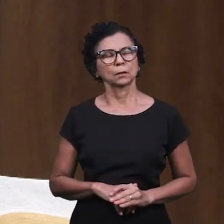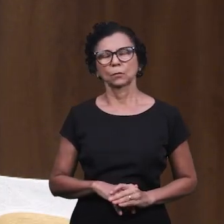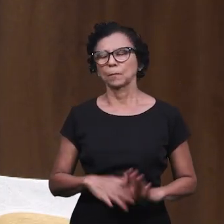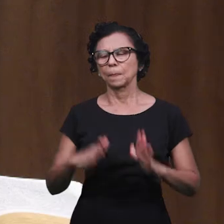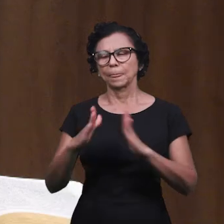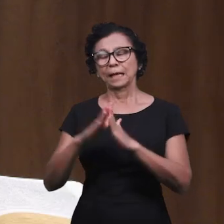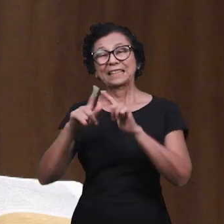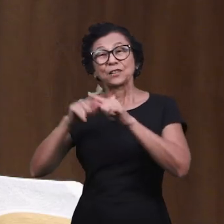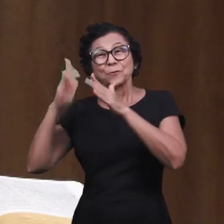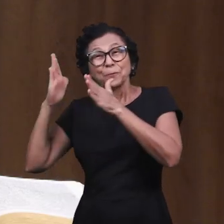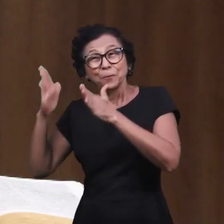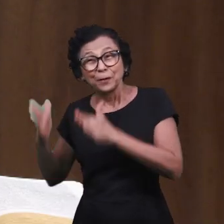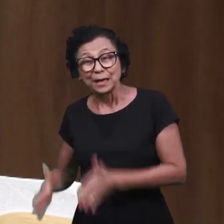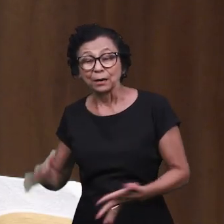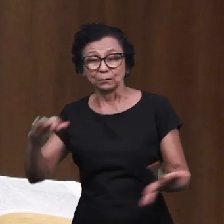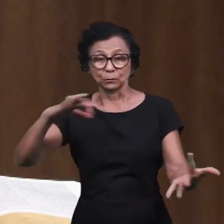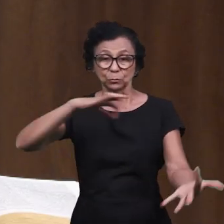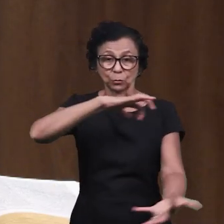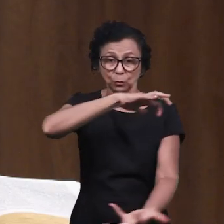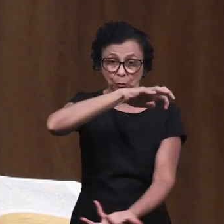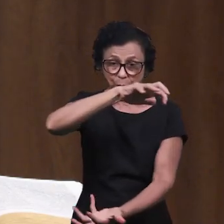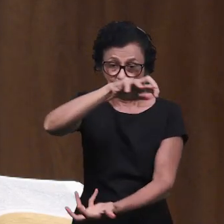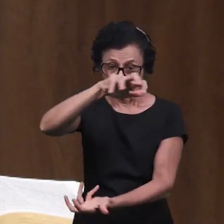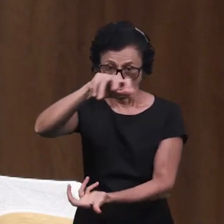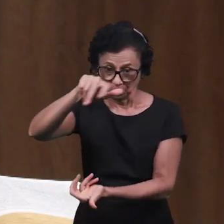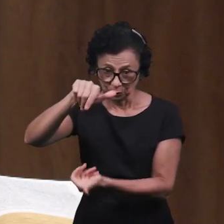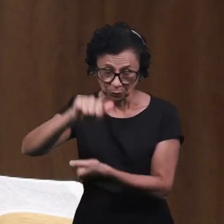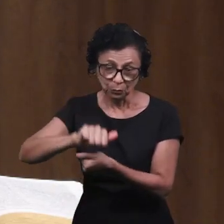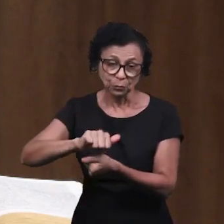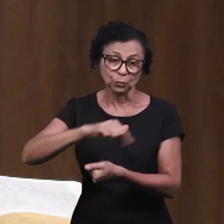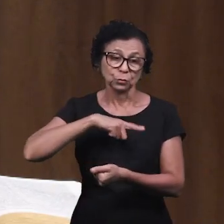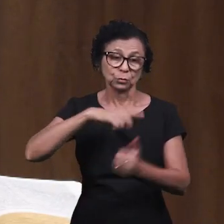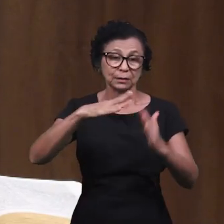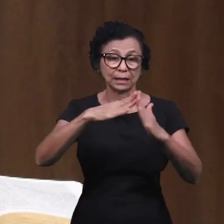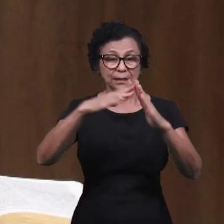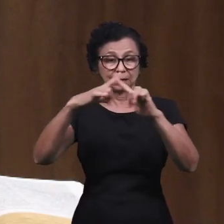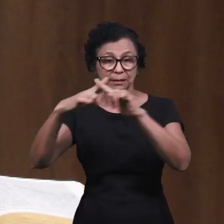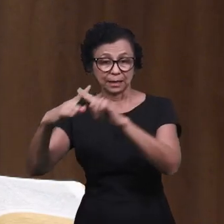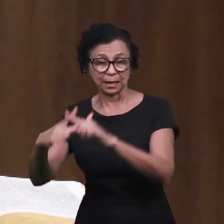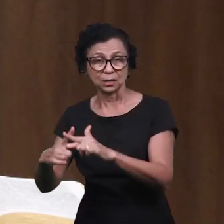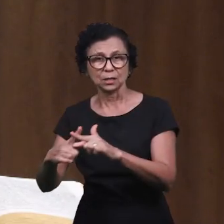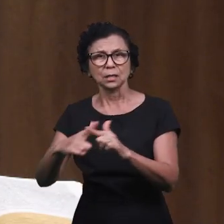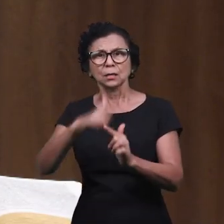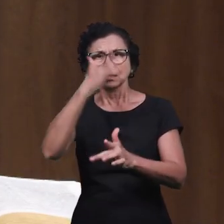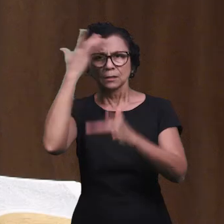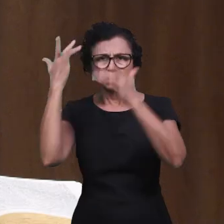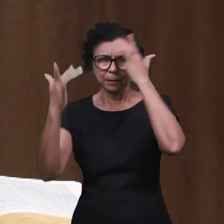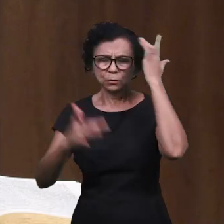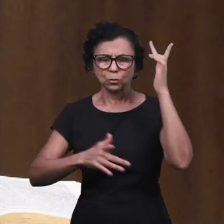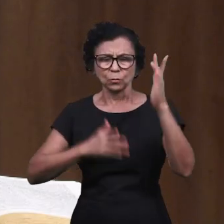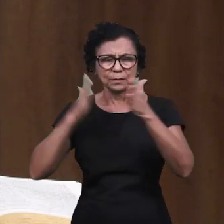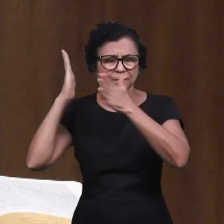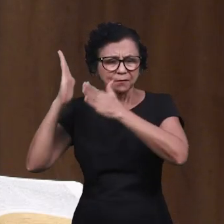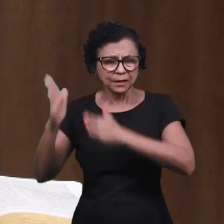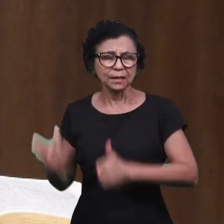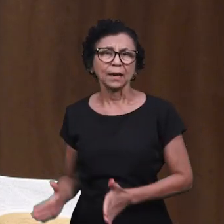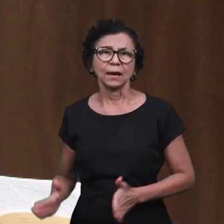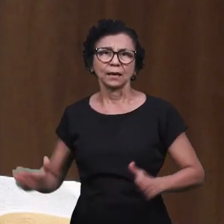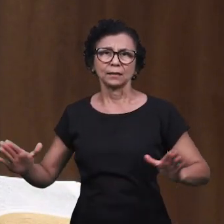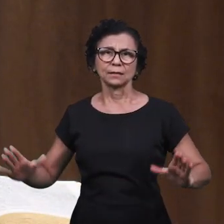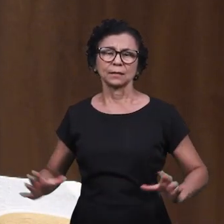Santo está vivo nela, ela tem as suas funções e dentro deste corpo, como nós colocamos lá a